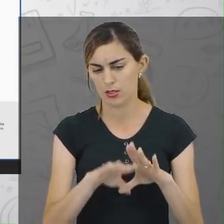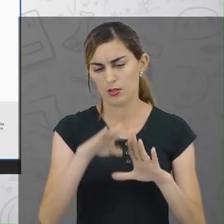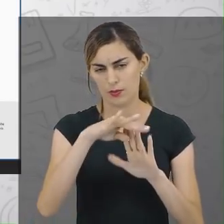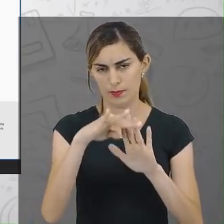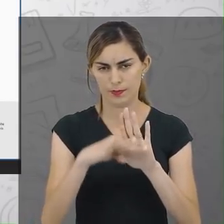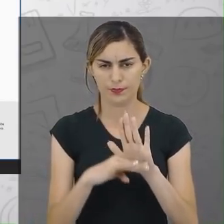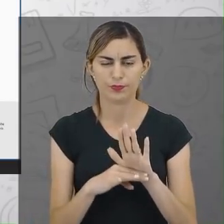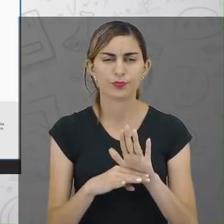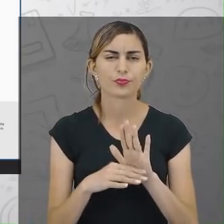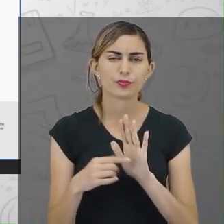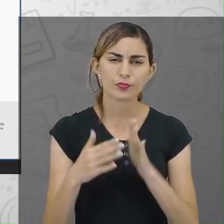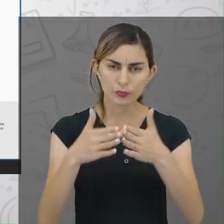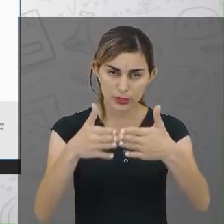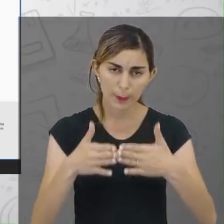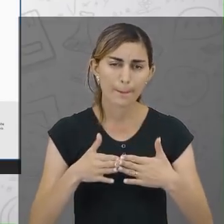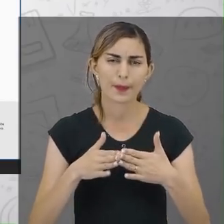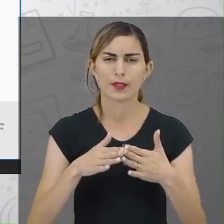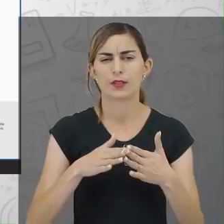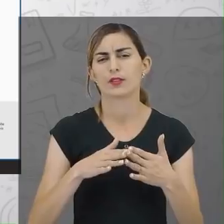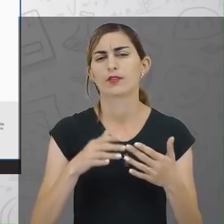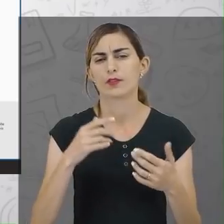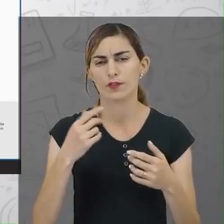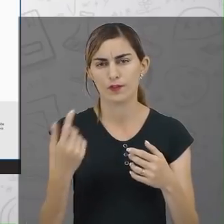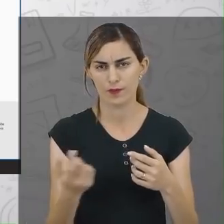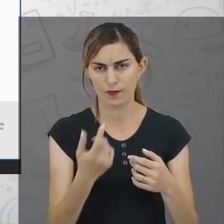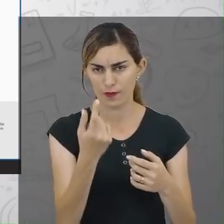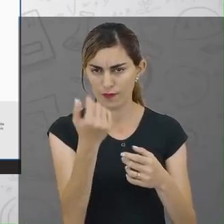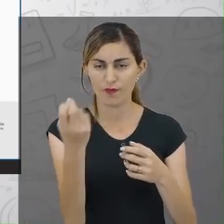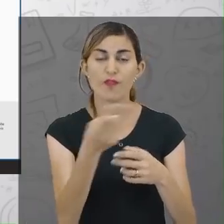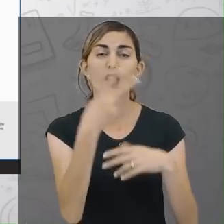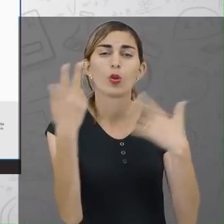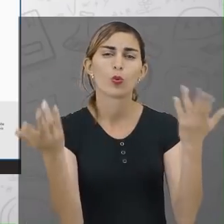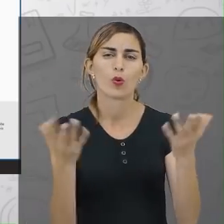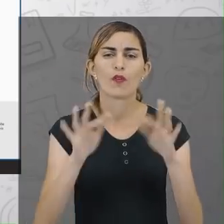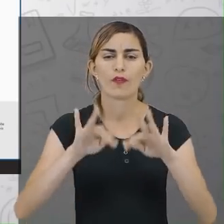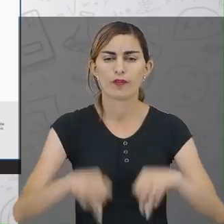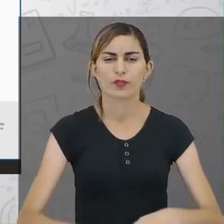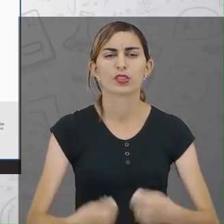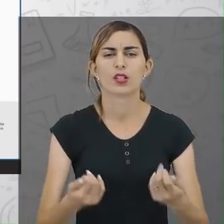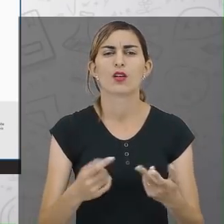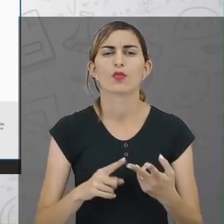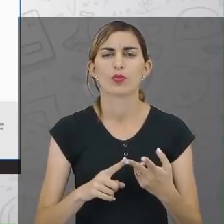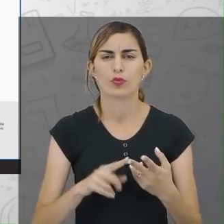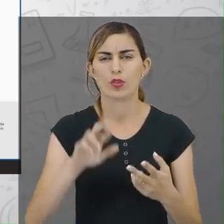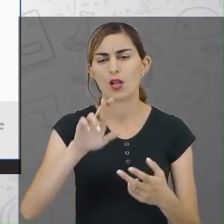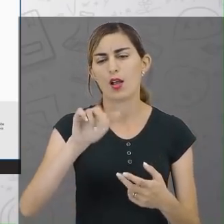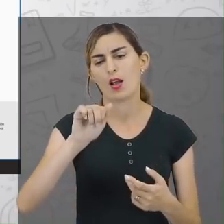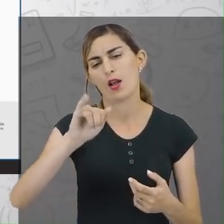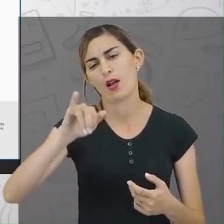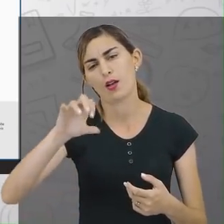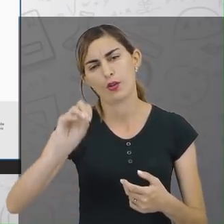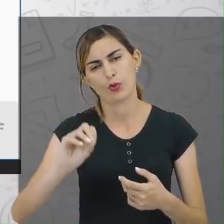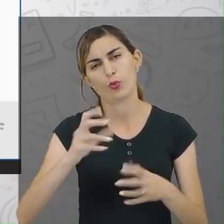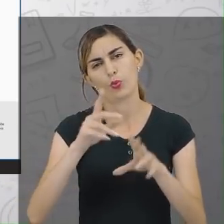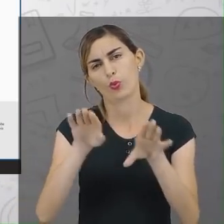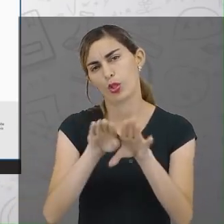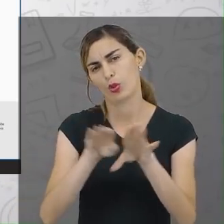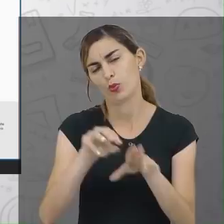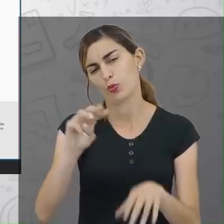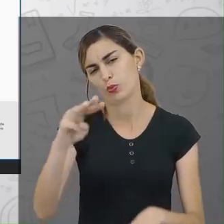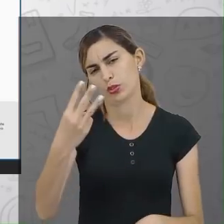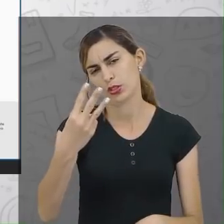programa. Inicialmente ele está pedindo o valor de raio, então vamos dar para ele o valor de raio igual a 3.